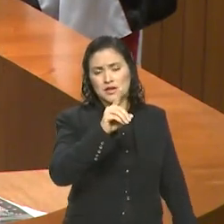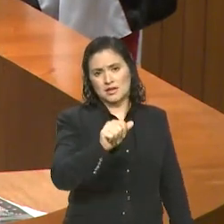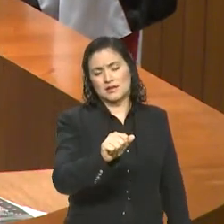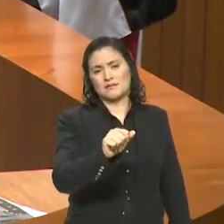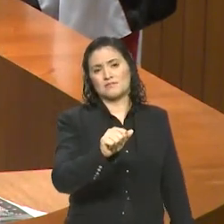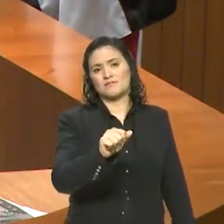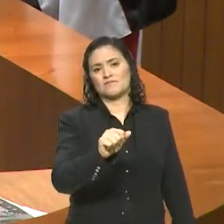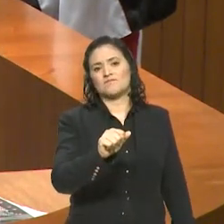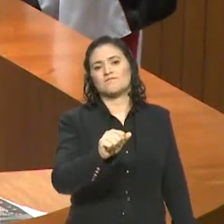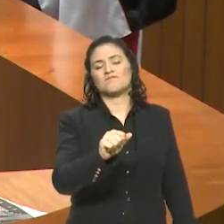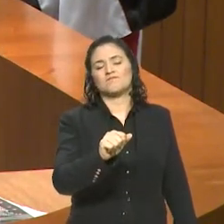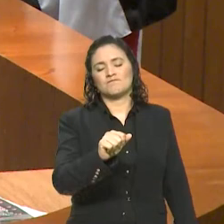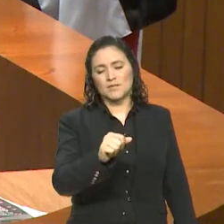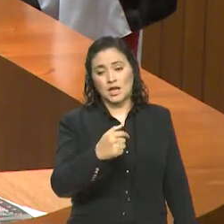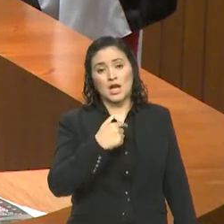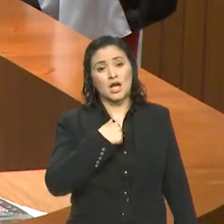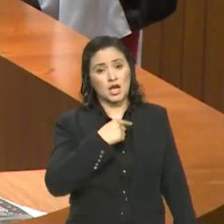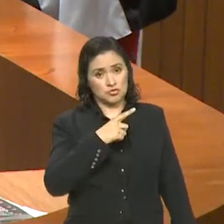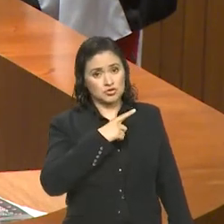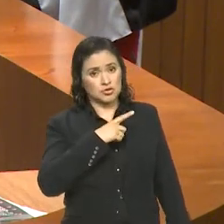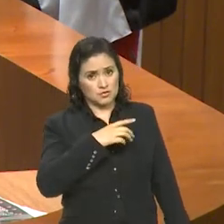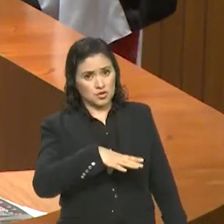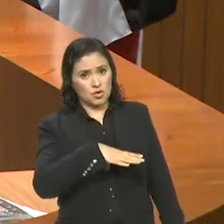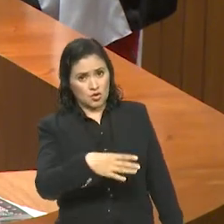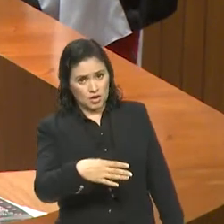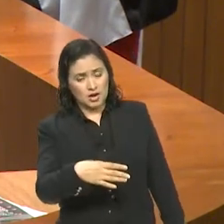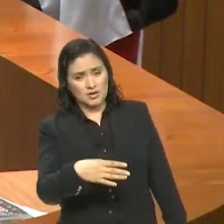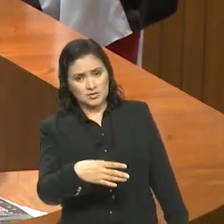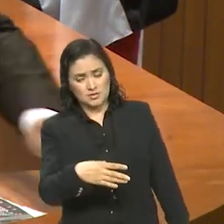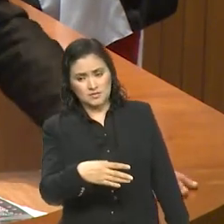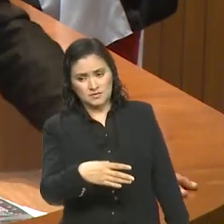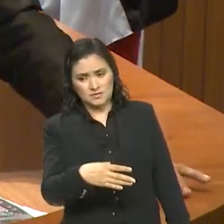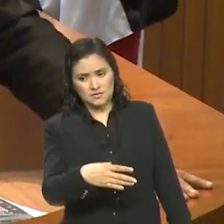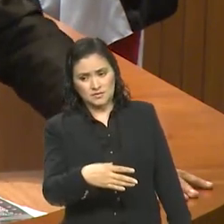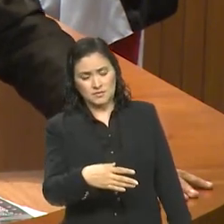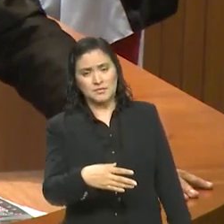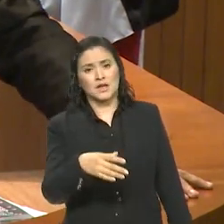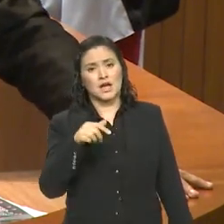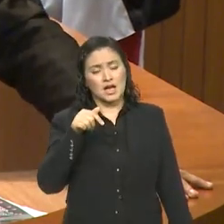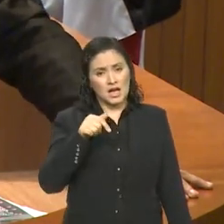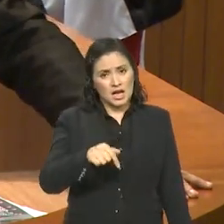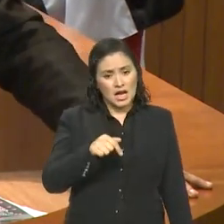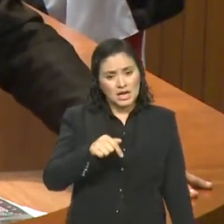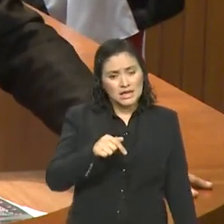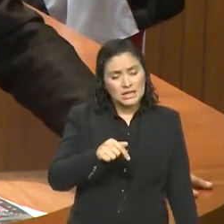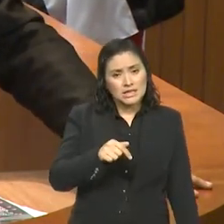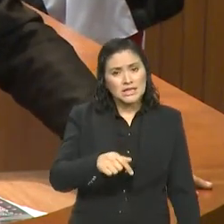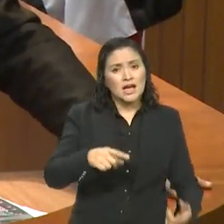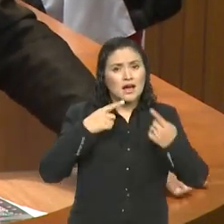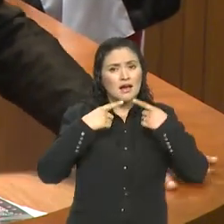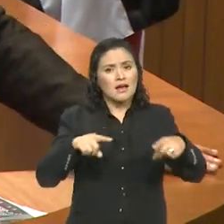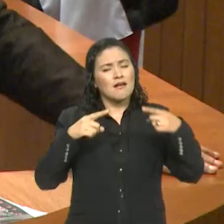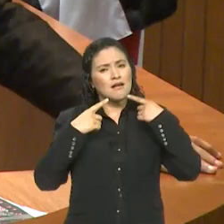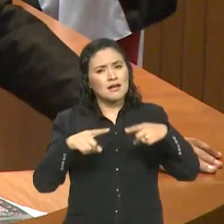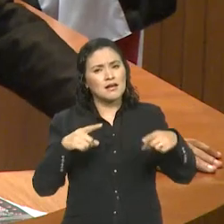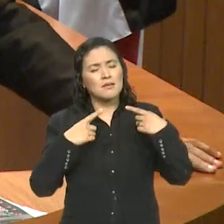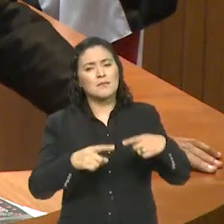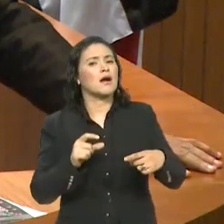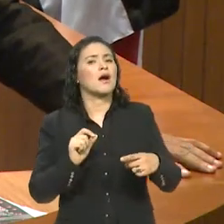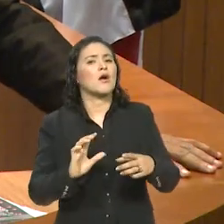Eu tive coragem de enfrentar aqui nesta casa uma licitação fraudulenta.